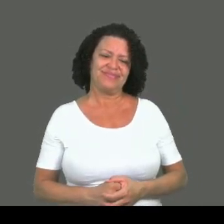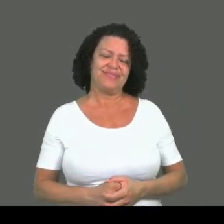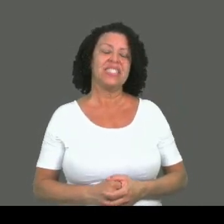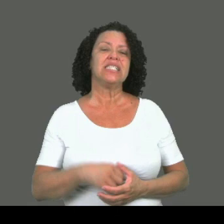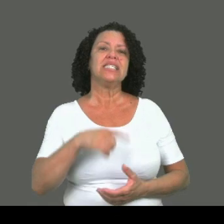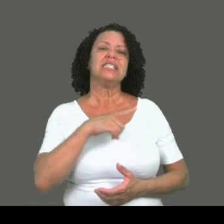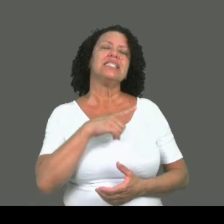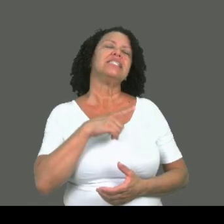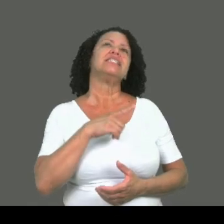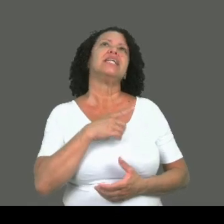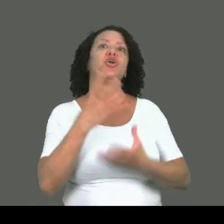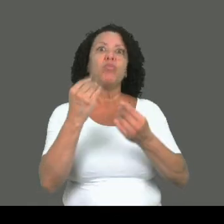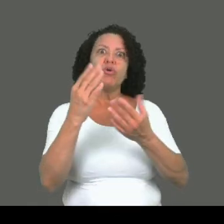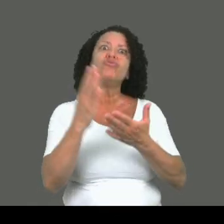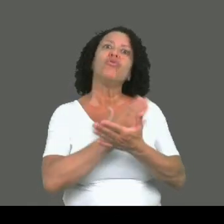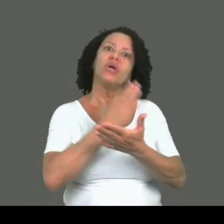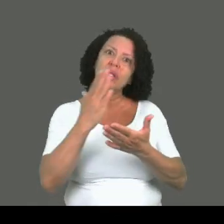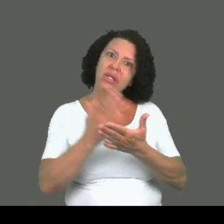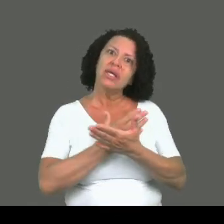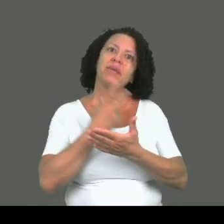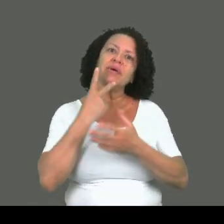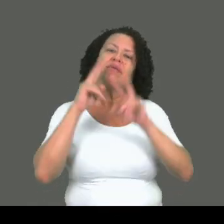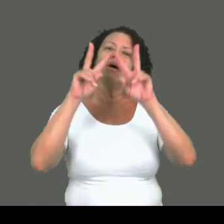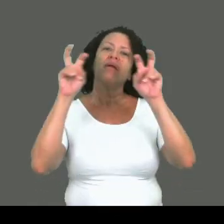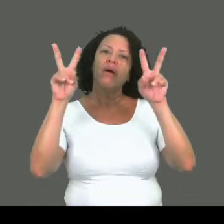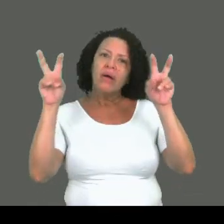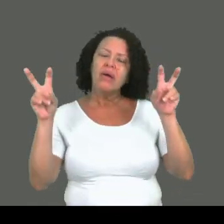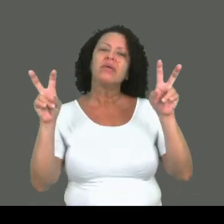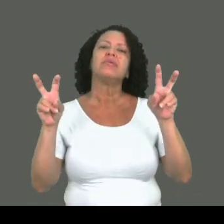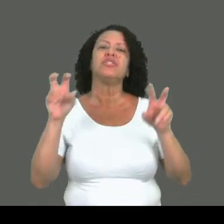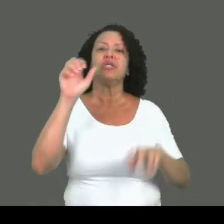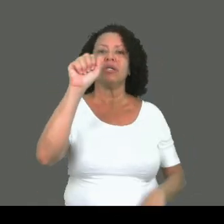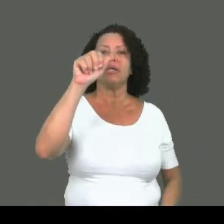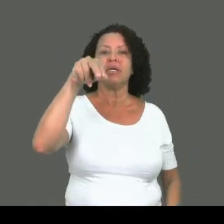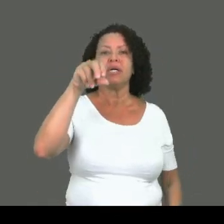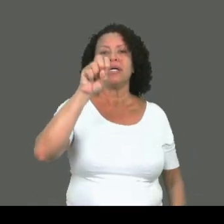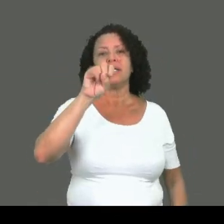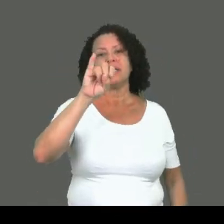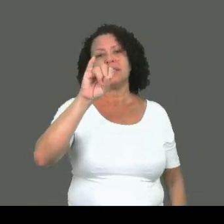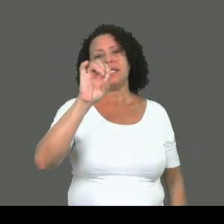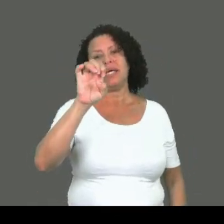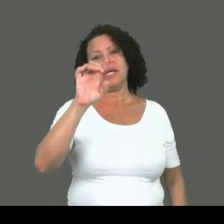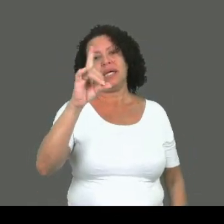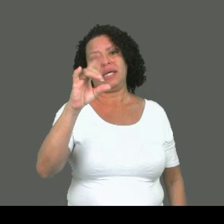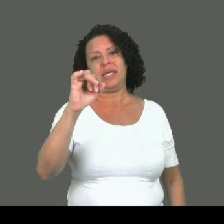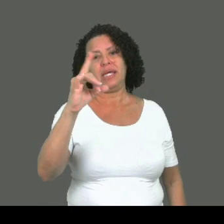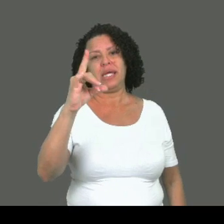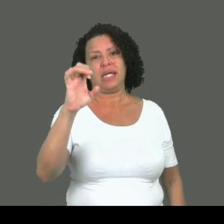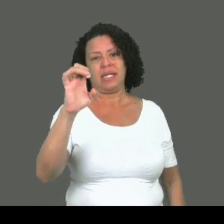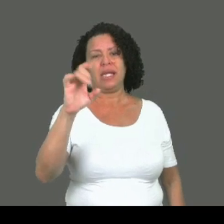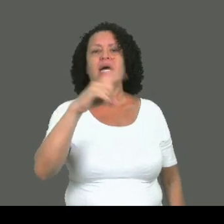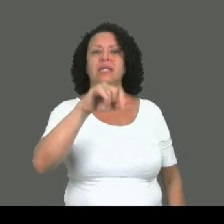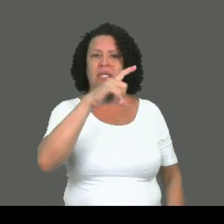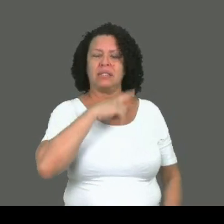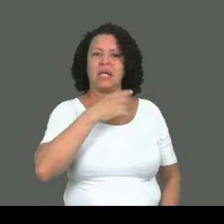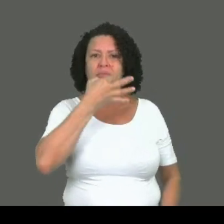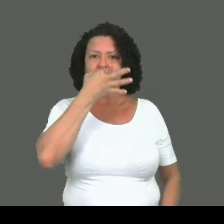Existem inúmeros livros que abordam o tema de ansiedade. Eu trouxe aqui algumas sugestões para vocês.